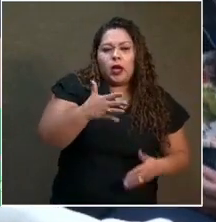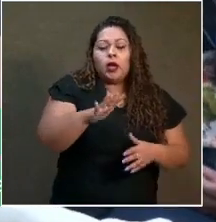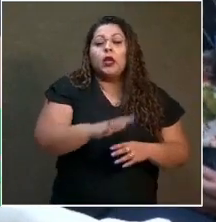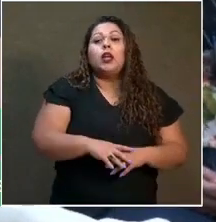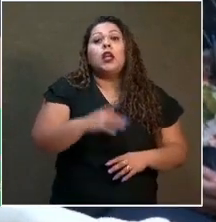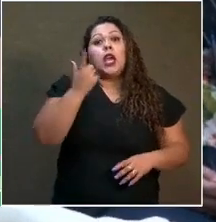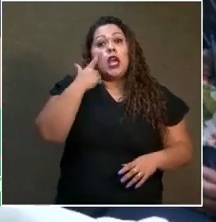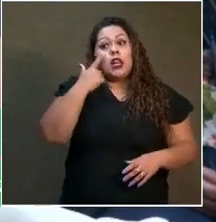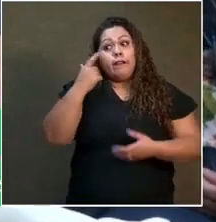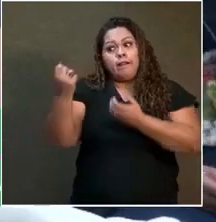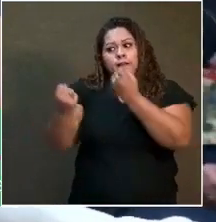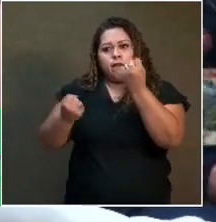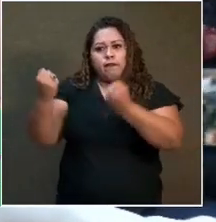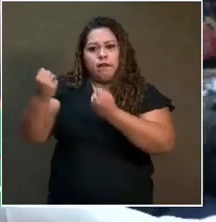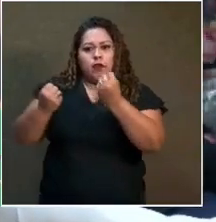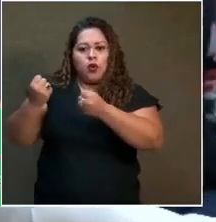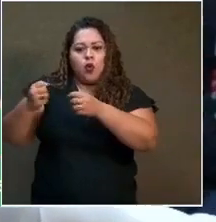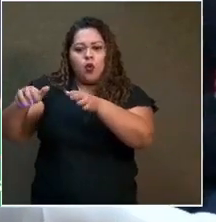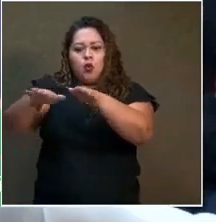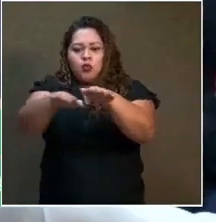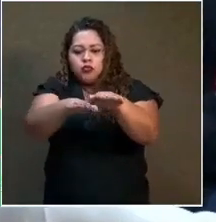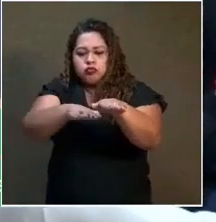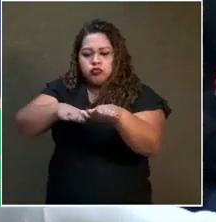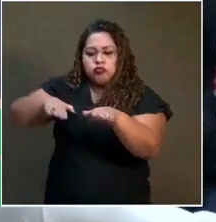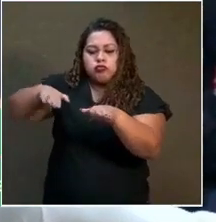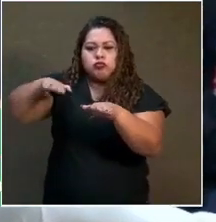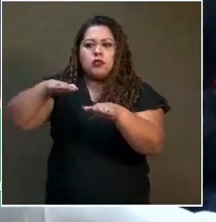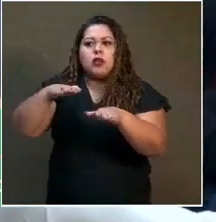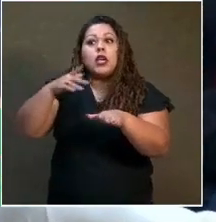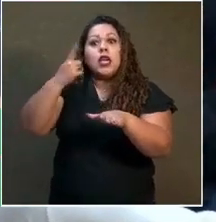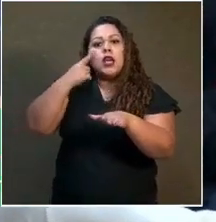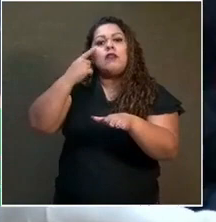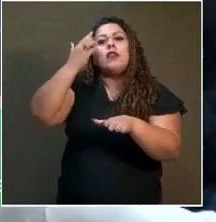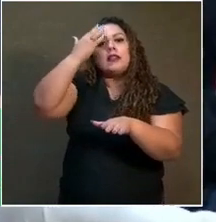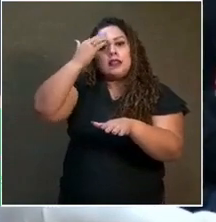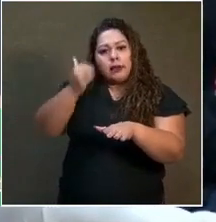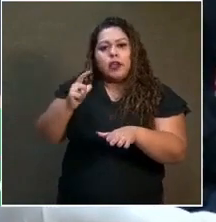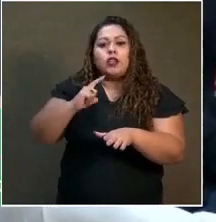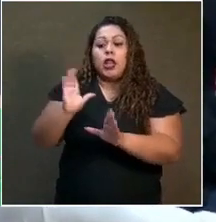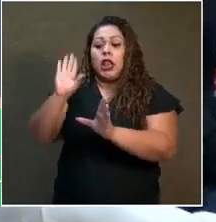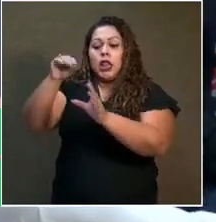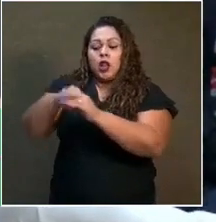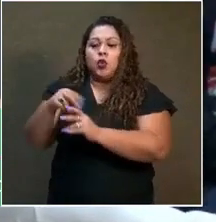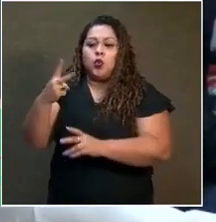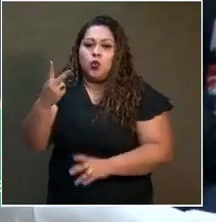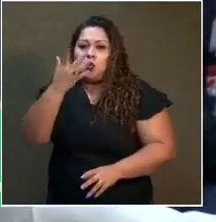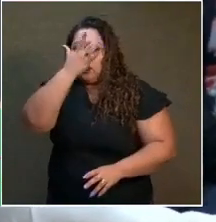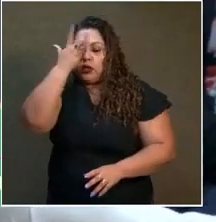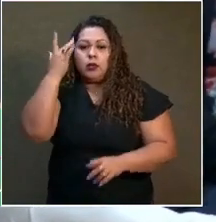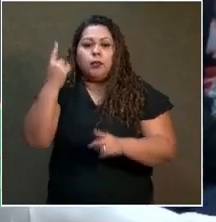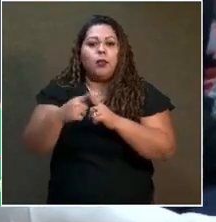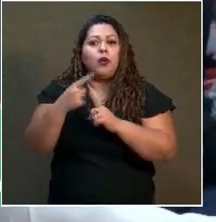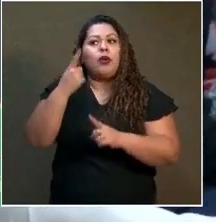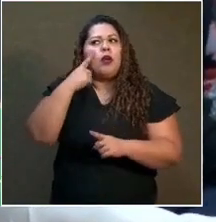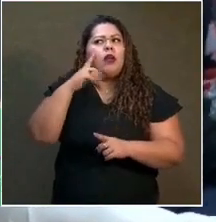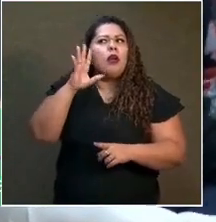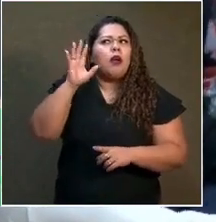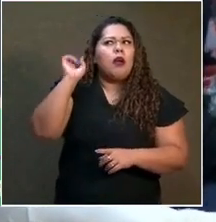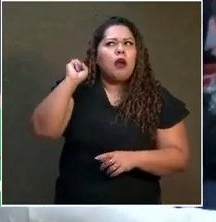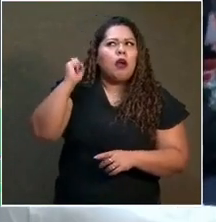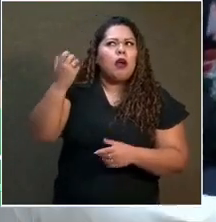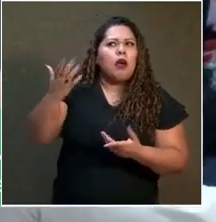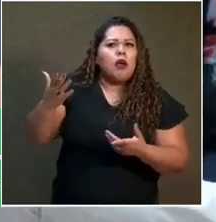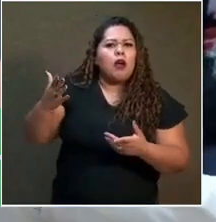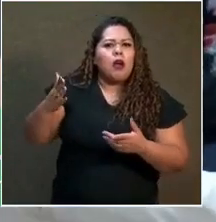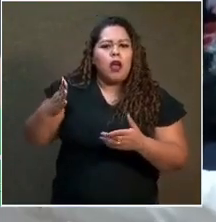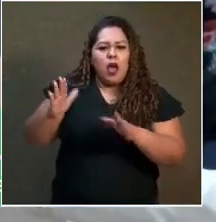o carro de Emily saindo da garagem e sabia que no carro haviam duas pessoas, pois tinha ouvido o barulho de duas portas